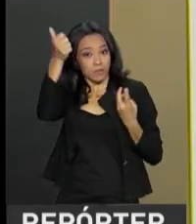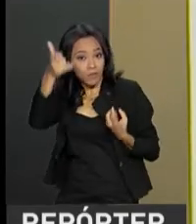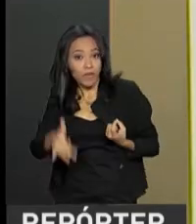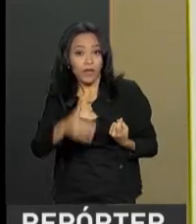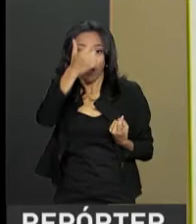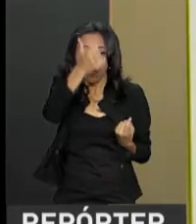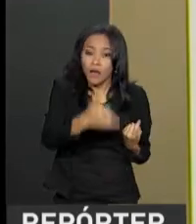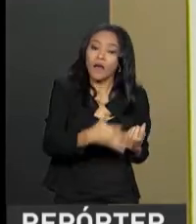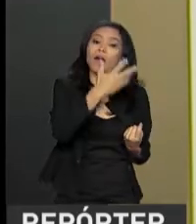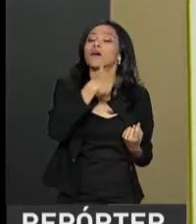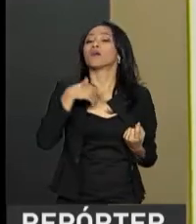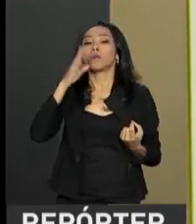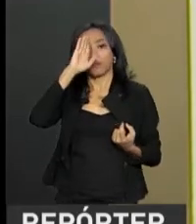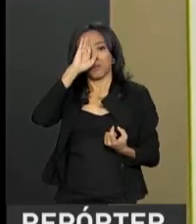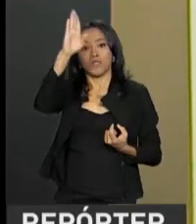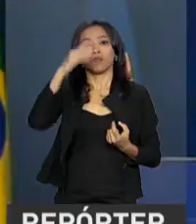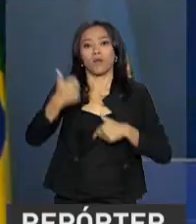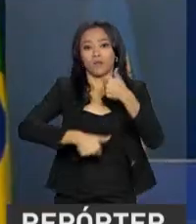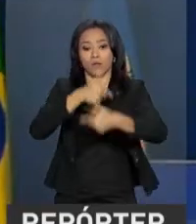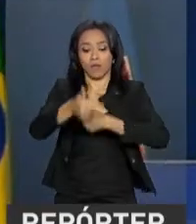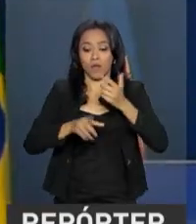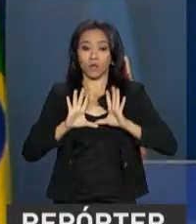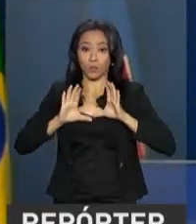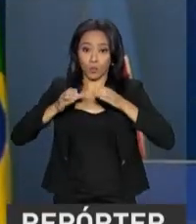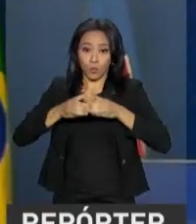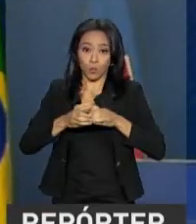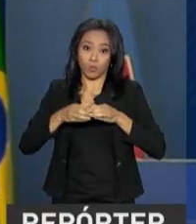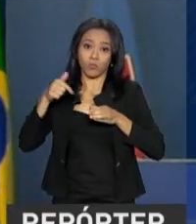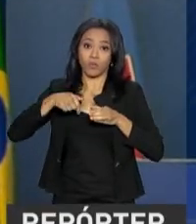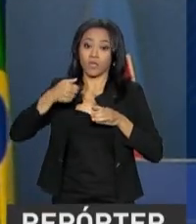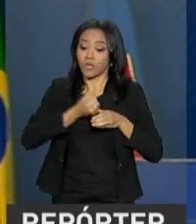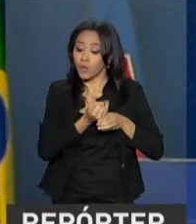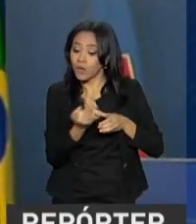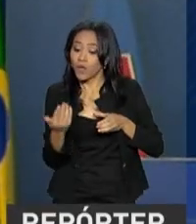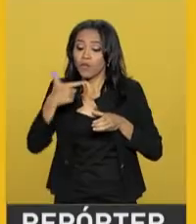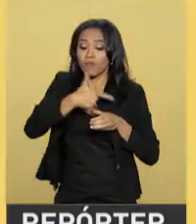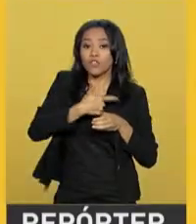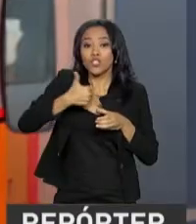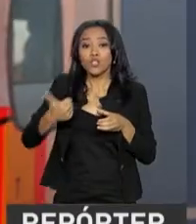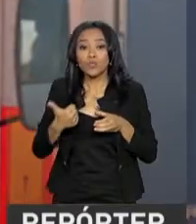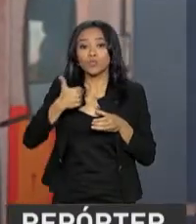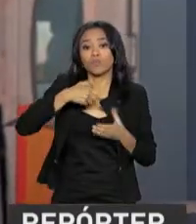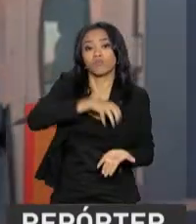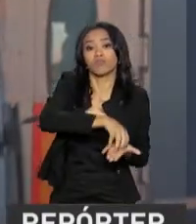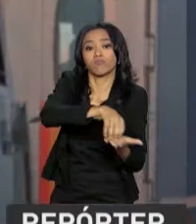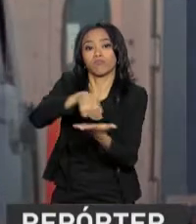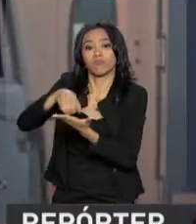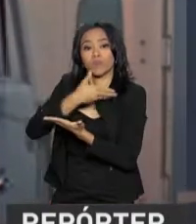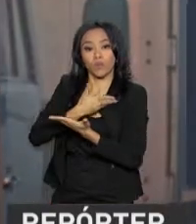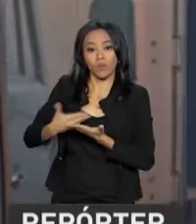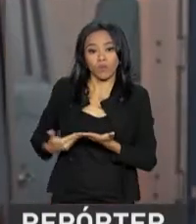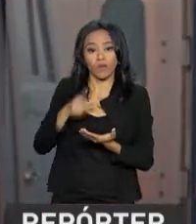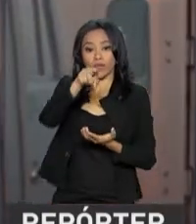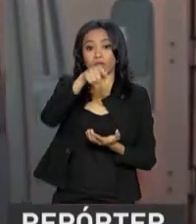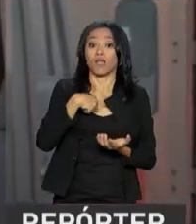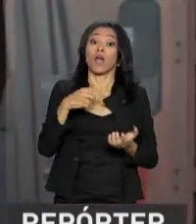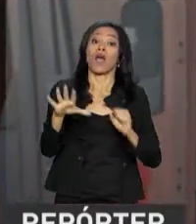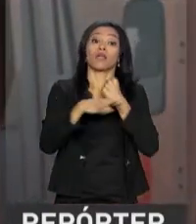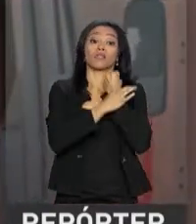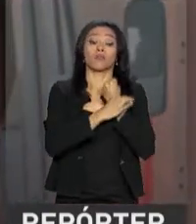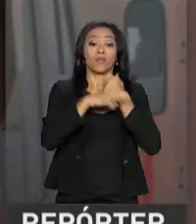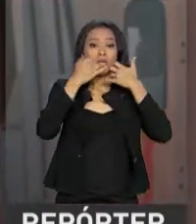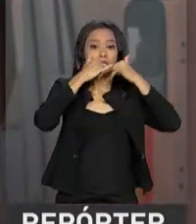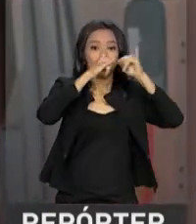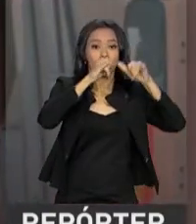ações prioritárias do comitê de gestão de crise que reúne 21 órgãos governamentais como a garantia do abastecimento de energia nos estados